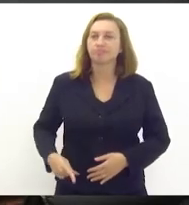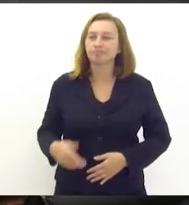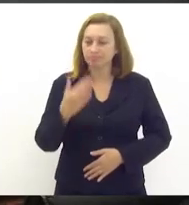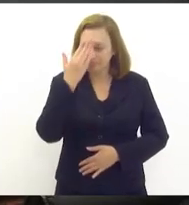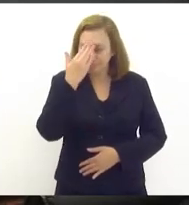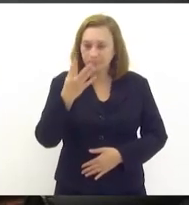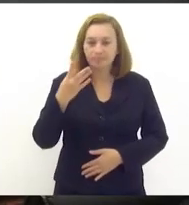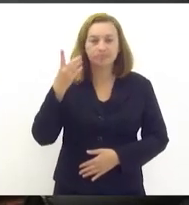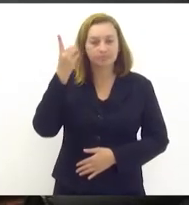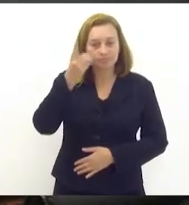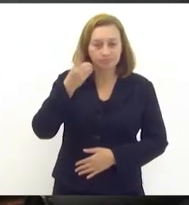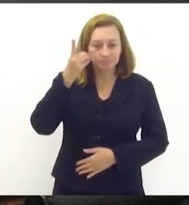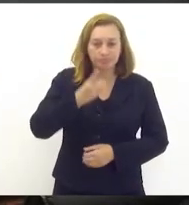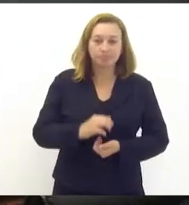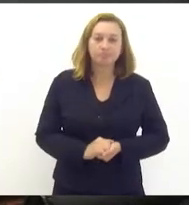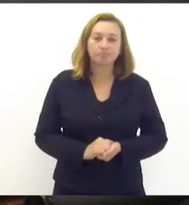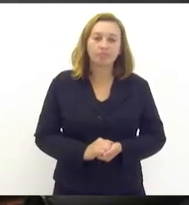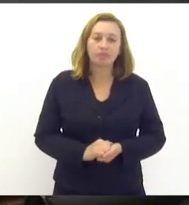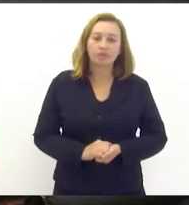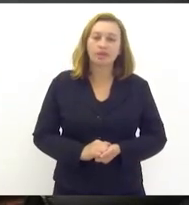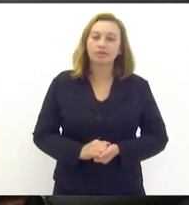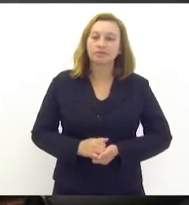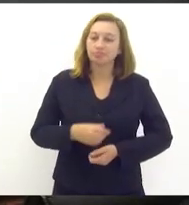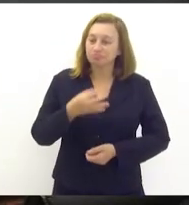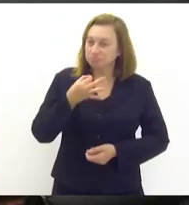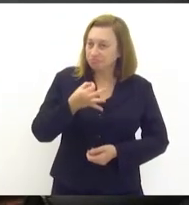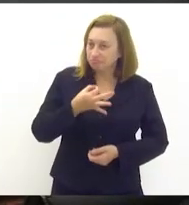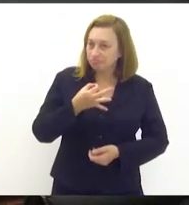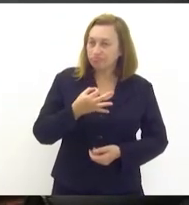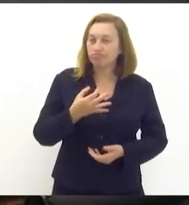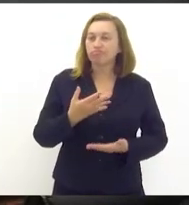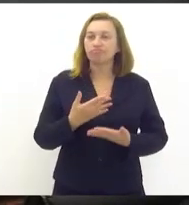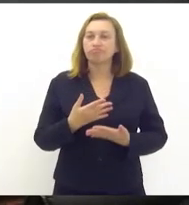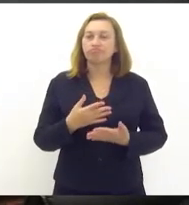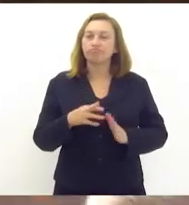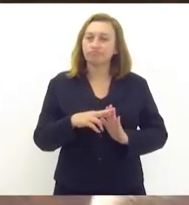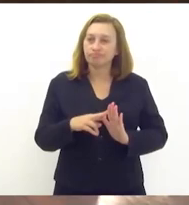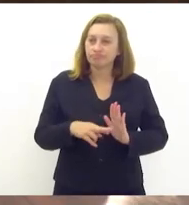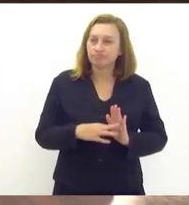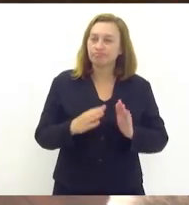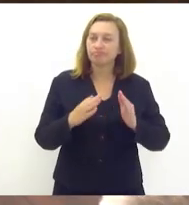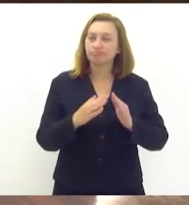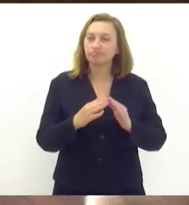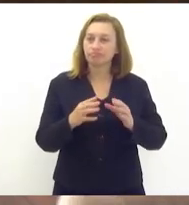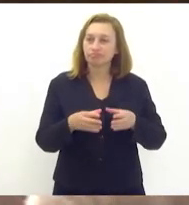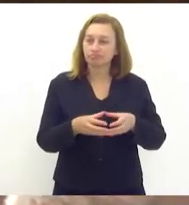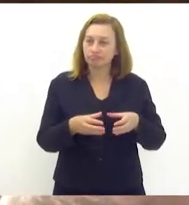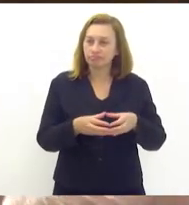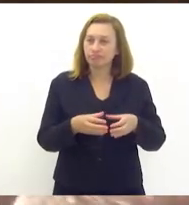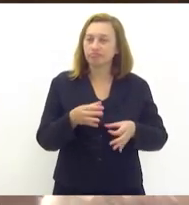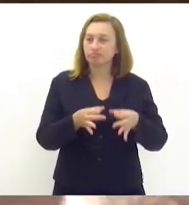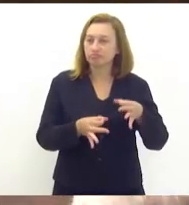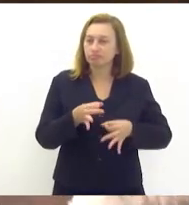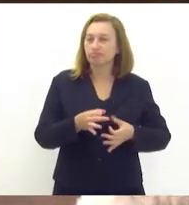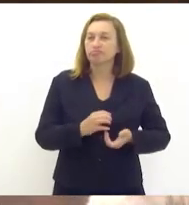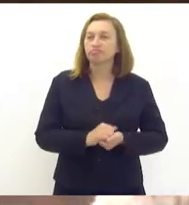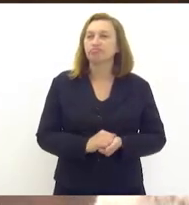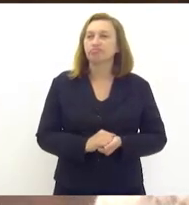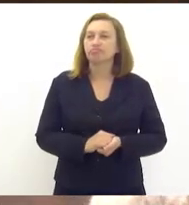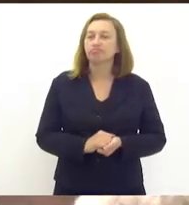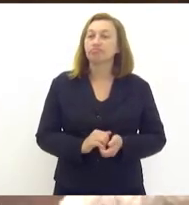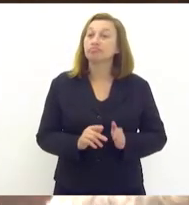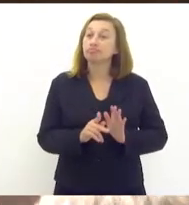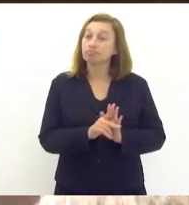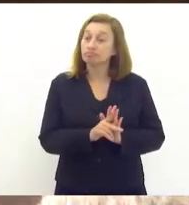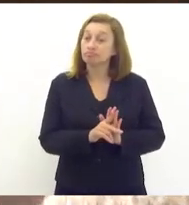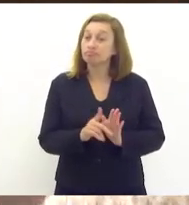nós segundo o posicionamento que está sendo adotado pela comissão de constituições Justiça neste